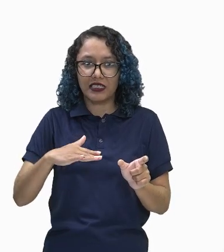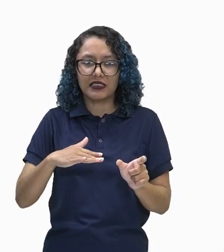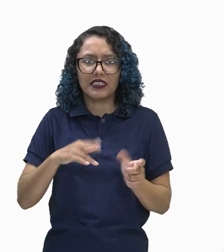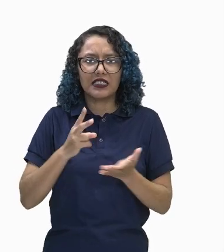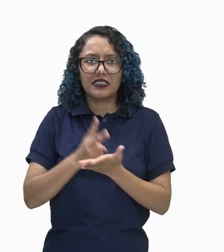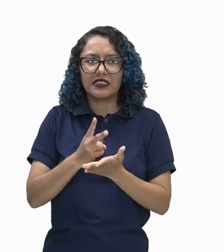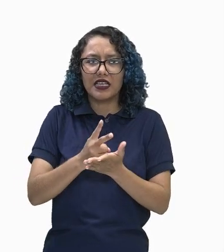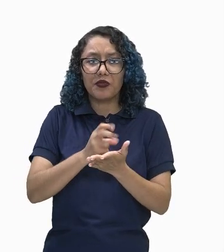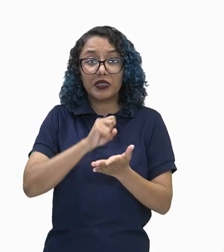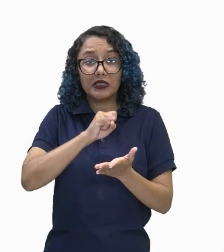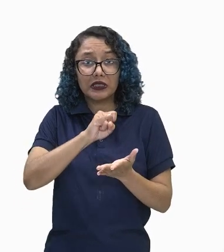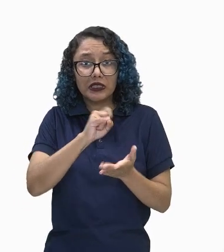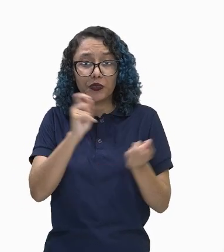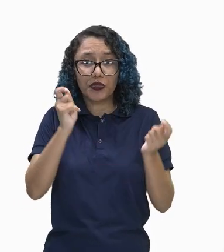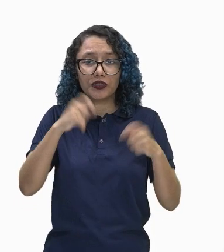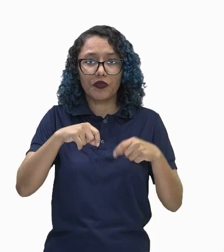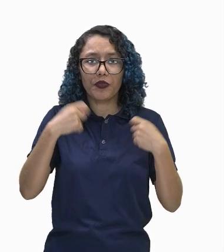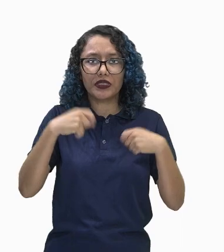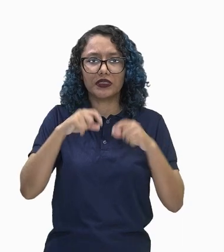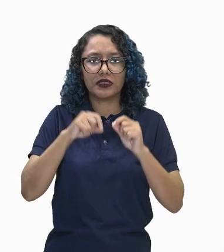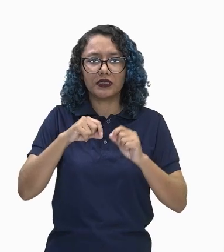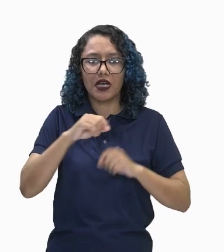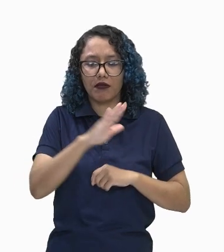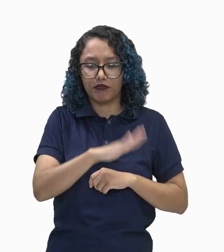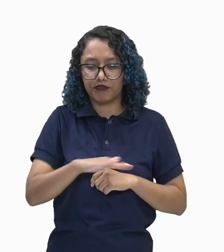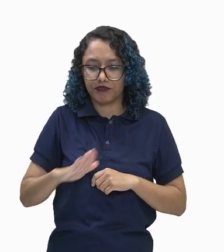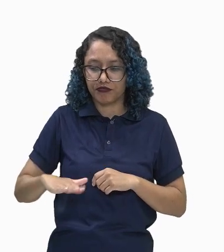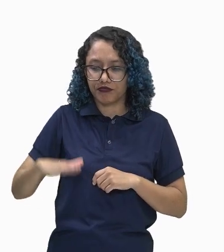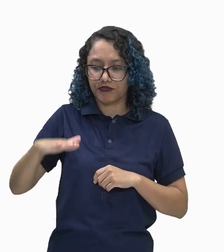deverá crescer com o amparo e sob a